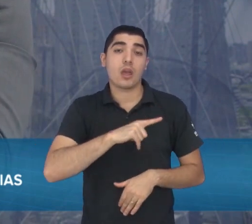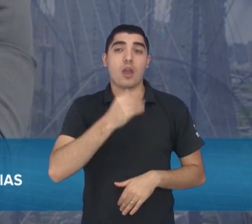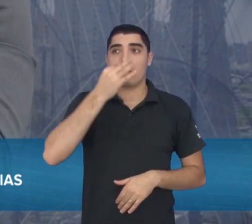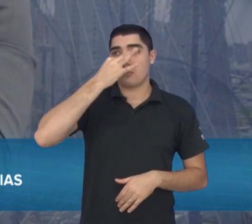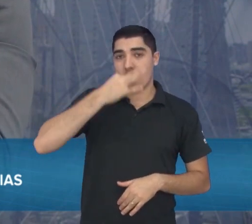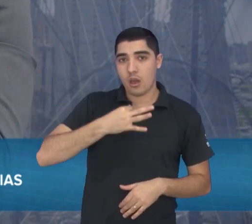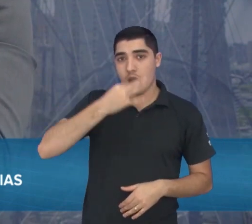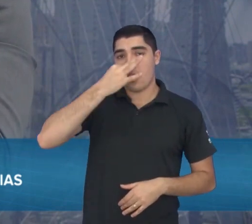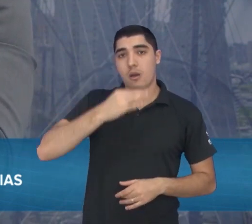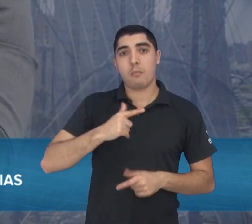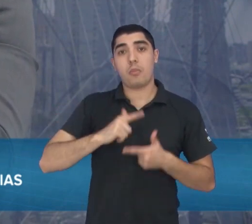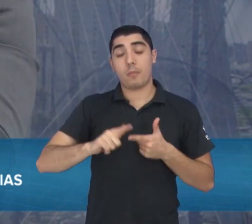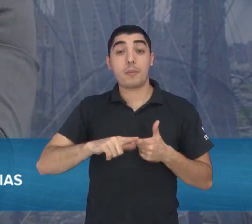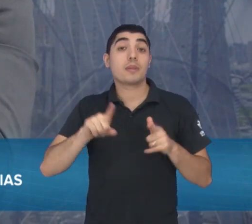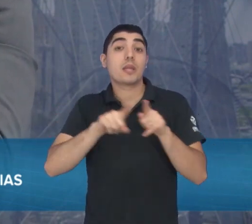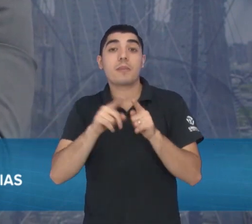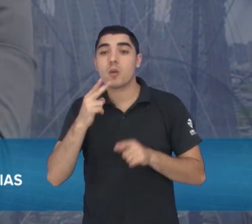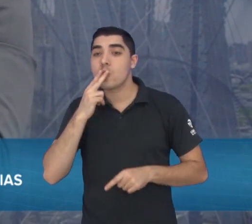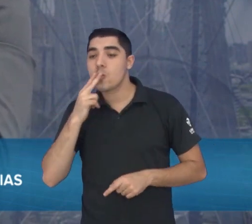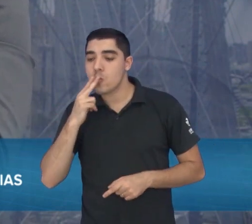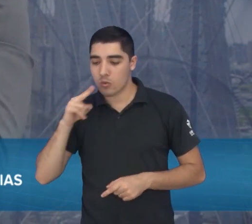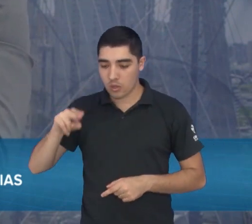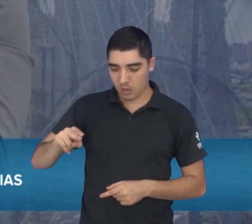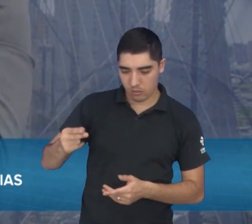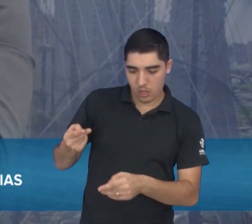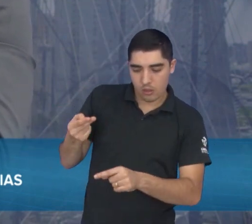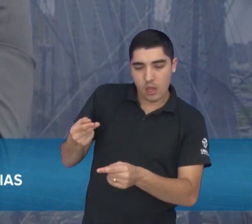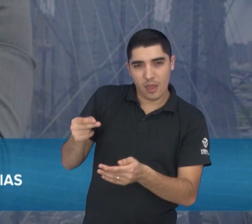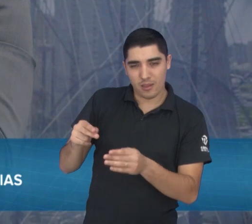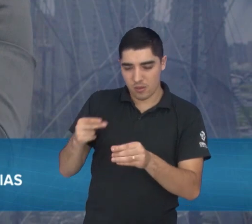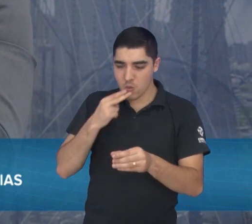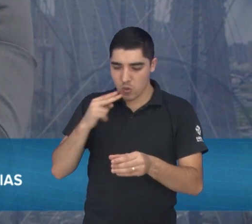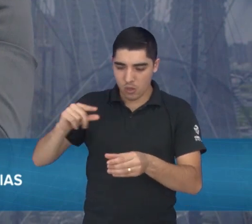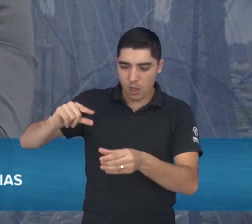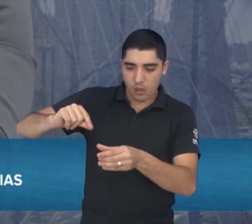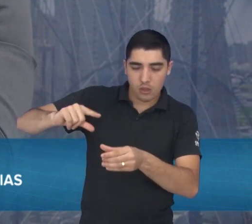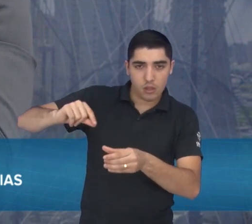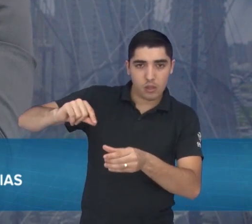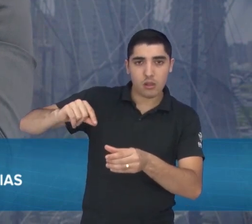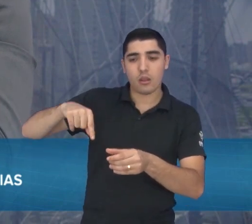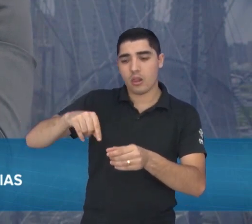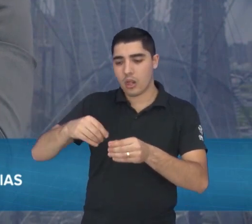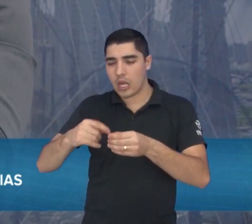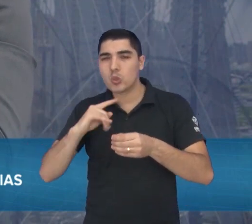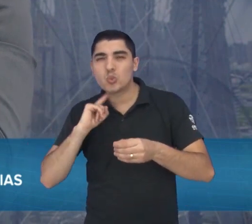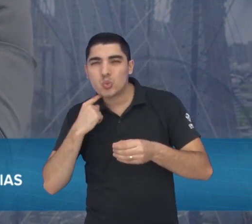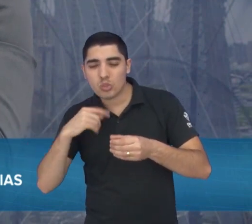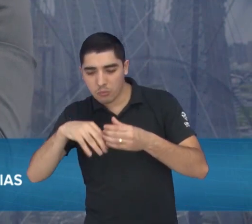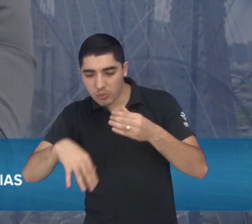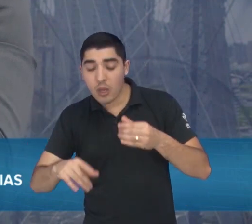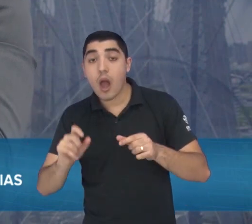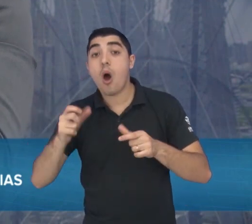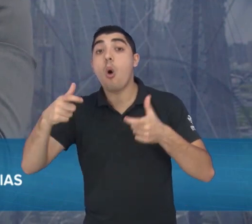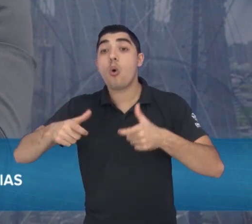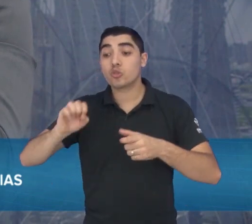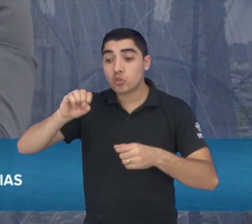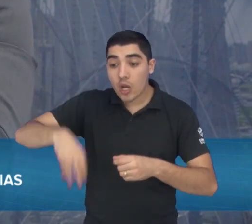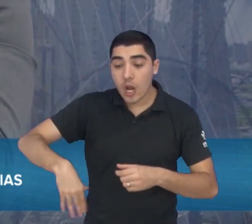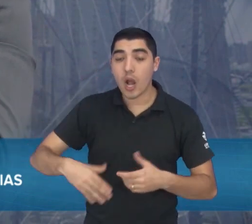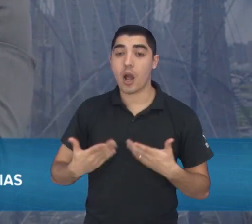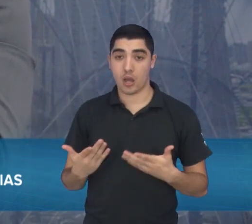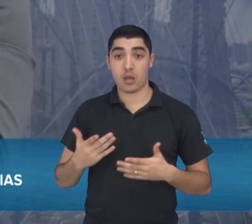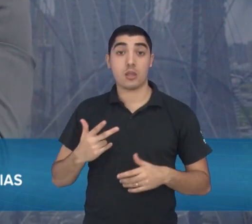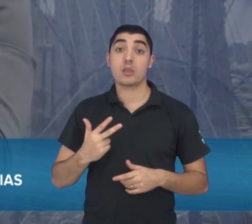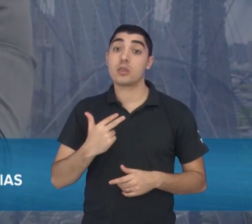às cinzas, o cigarro, onde que vai ser despejado, a bituca do cigarro, tomar cuidado principalmente para que quando ele vai jogar uma bituca, por exemplo,